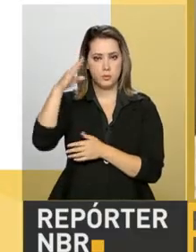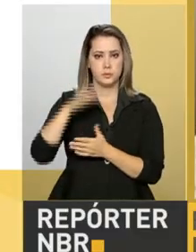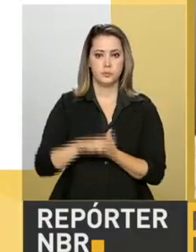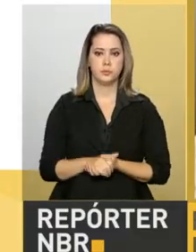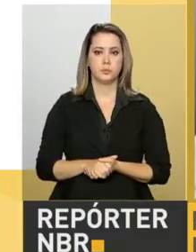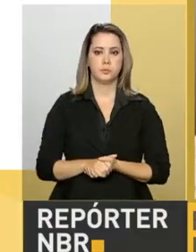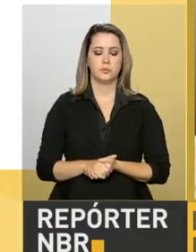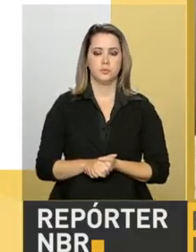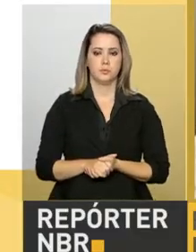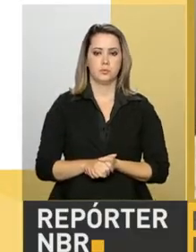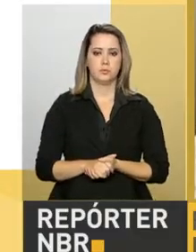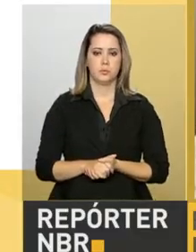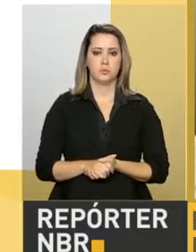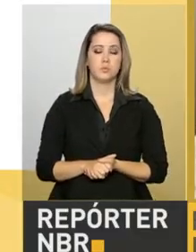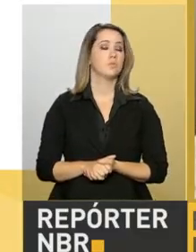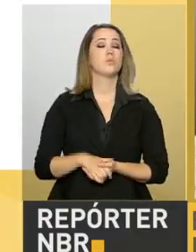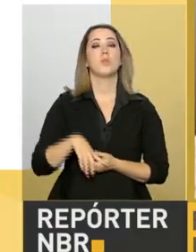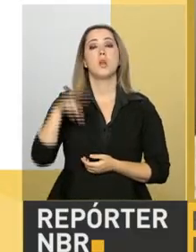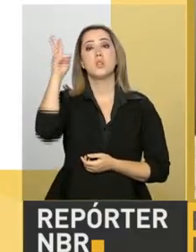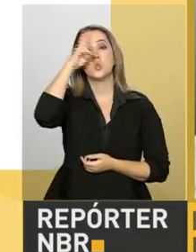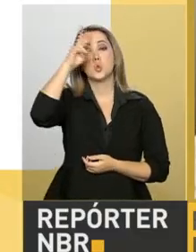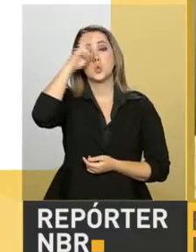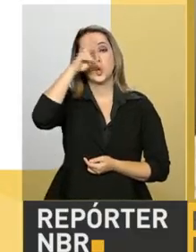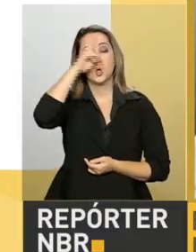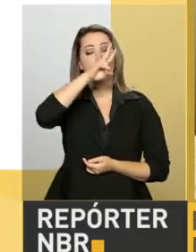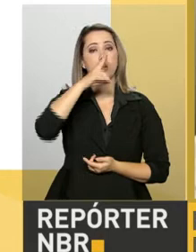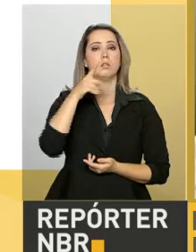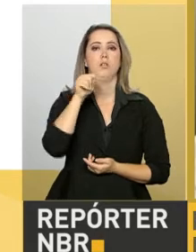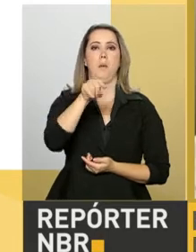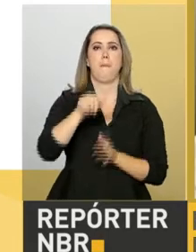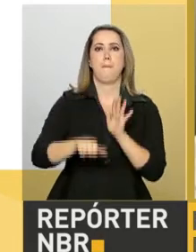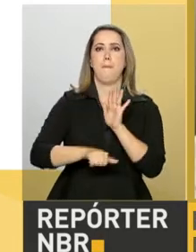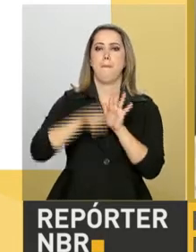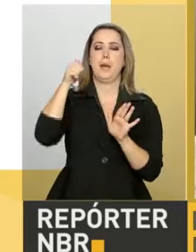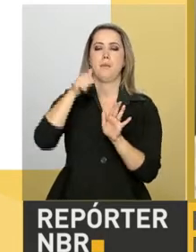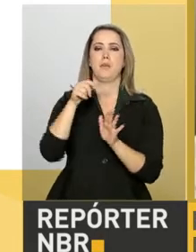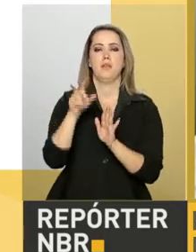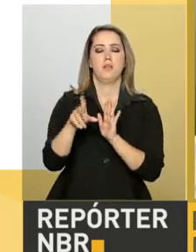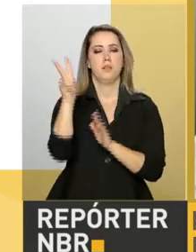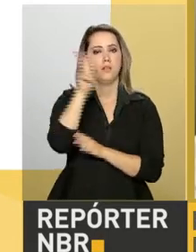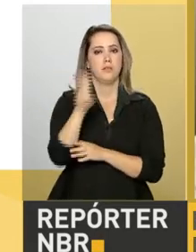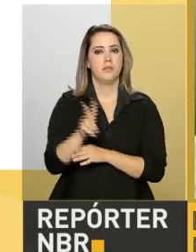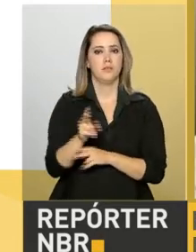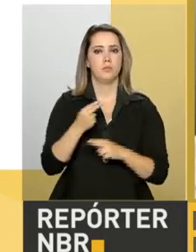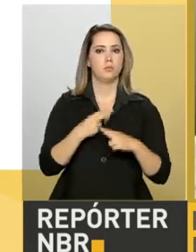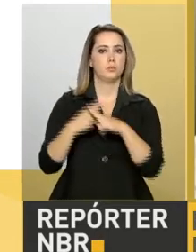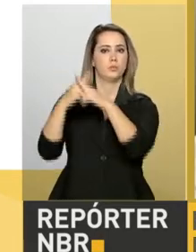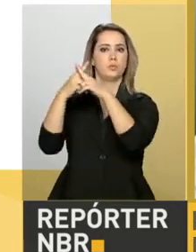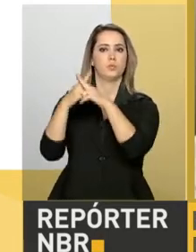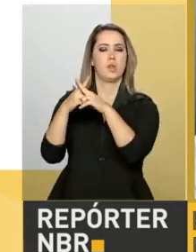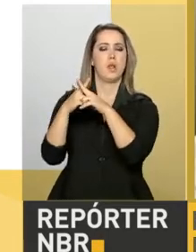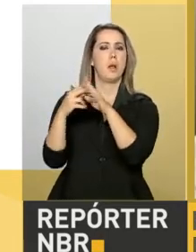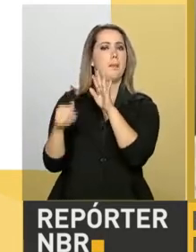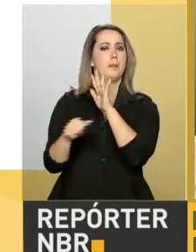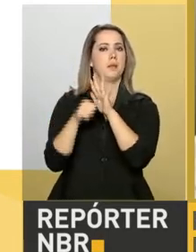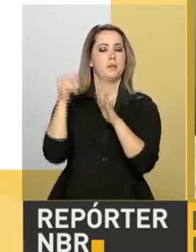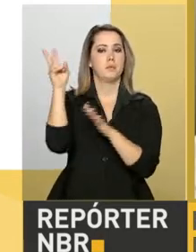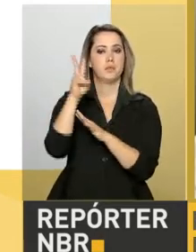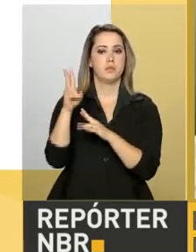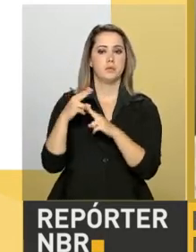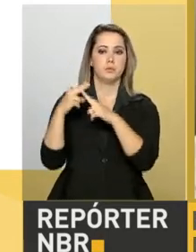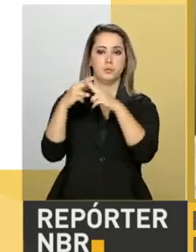momento histórico. A primeira transmissão do satélite geoestacionário brasileiro. Pela primeira vez,